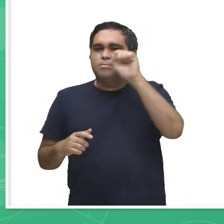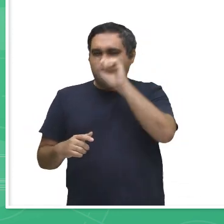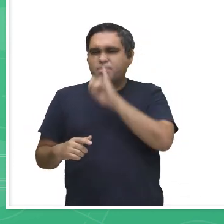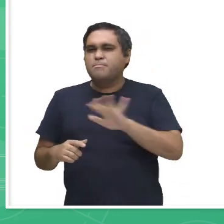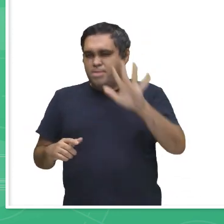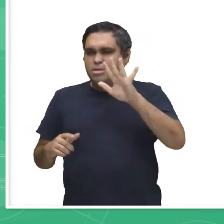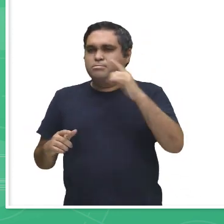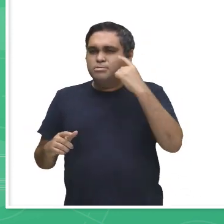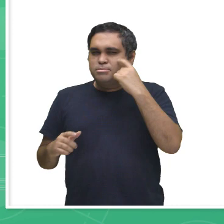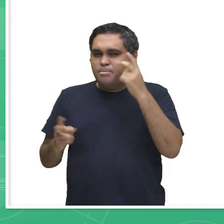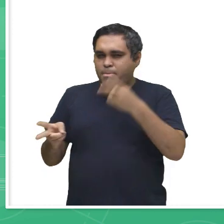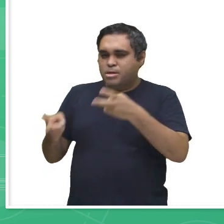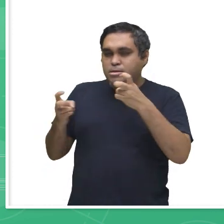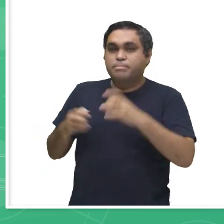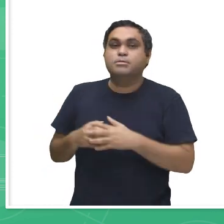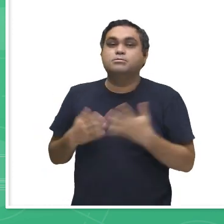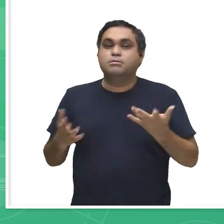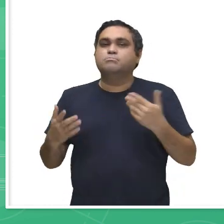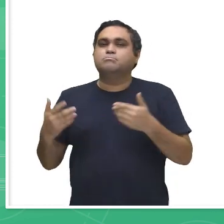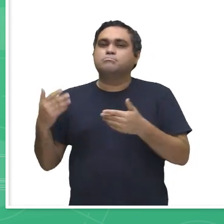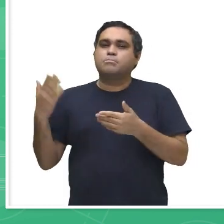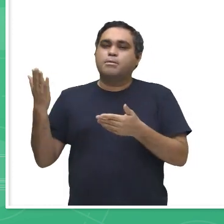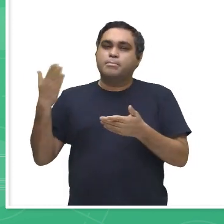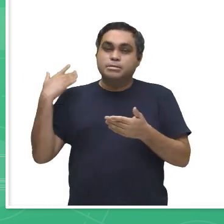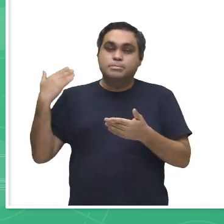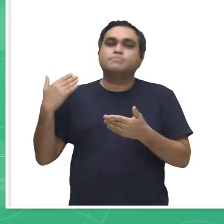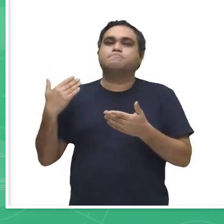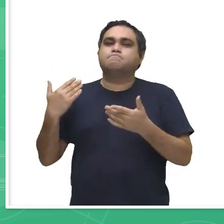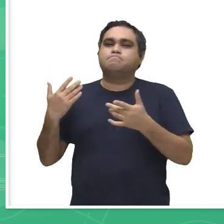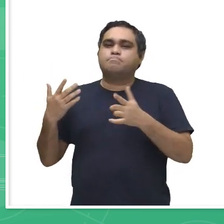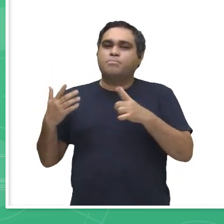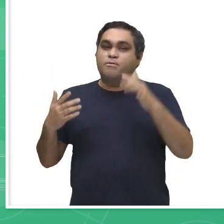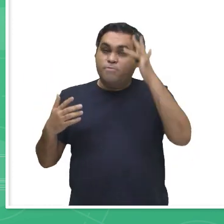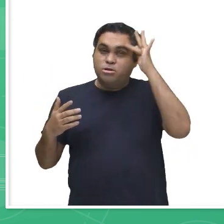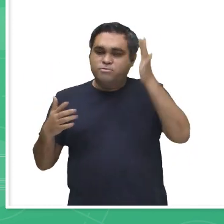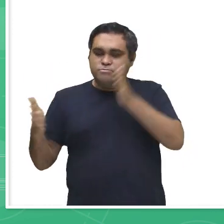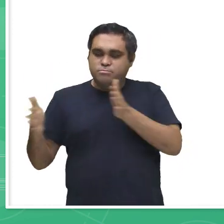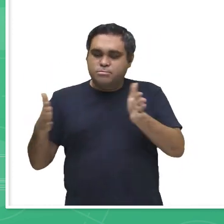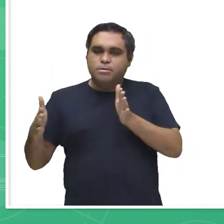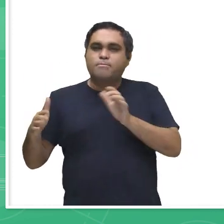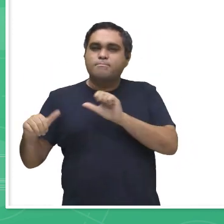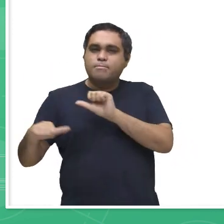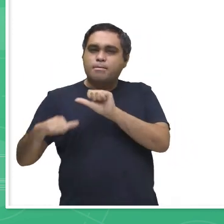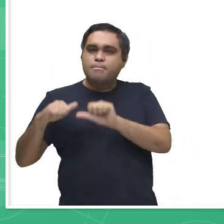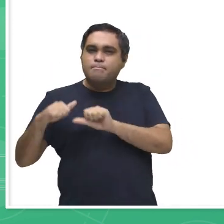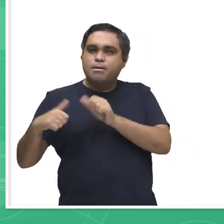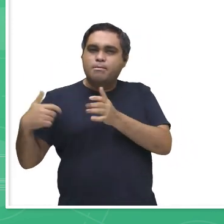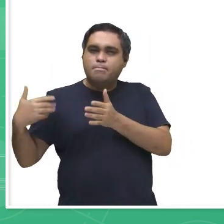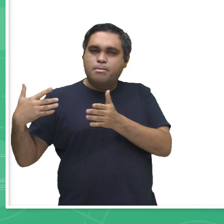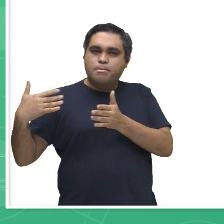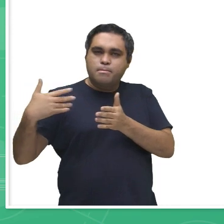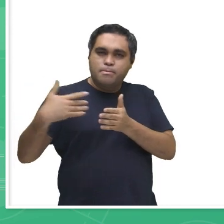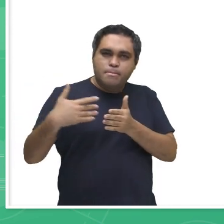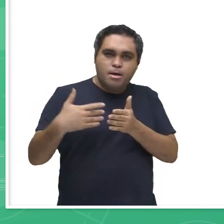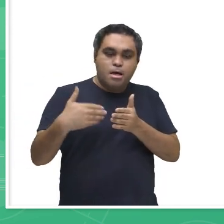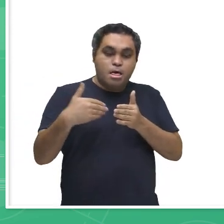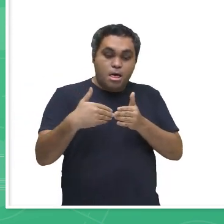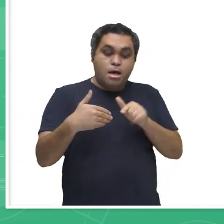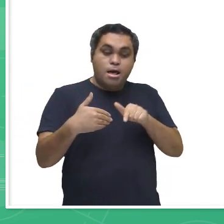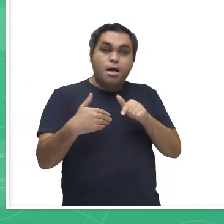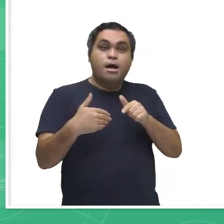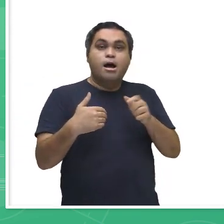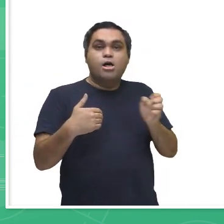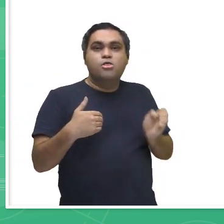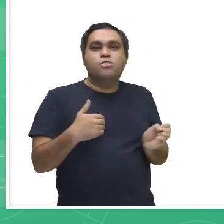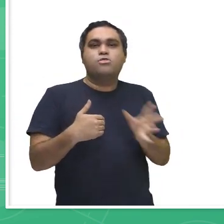dentro de um período que veio de grandes transformações e o que é interessante, ele prepara para um novo período que também